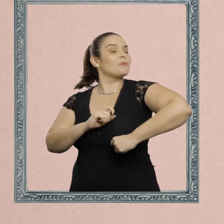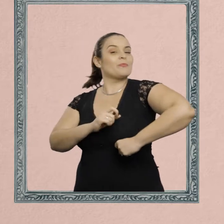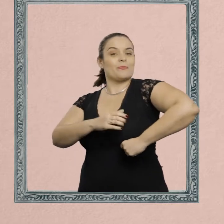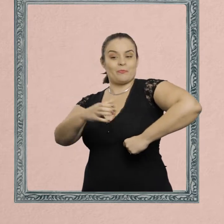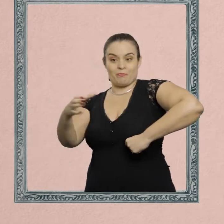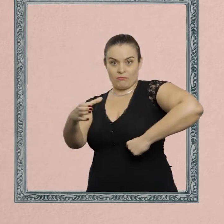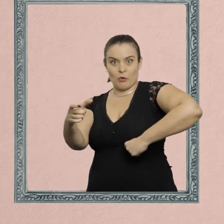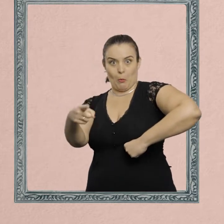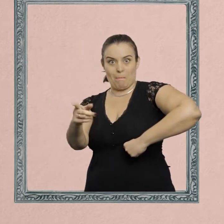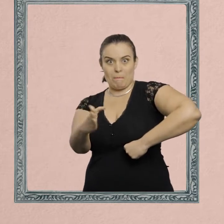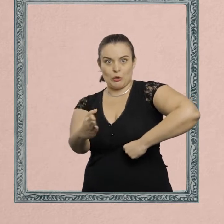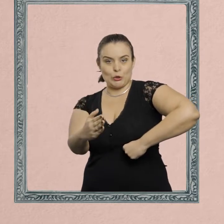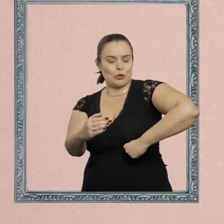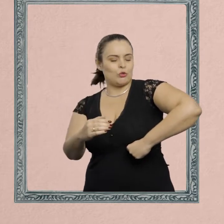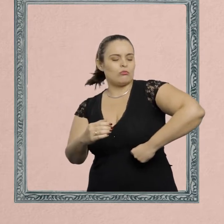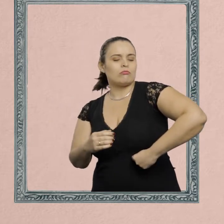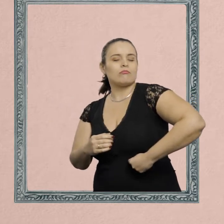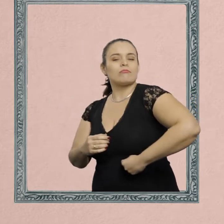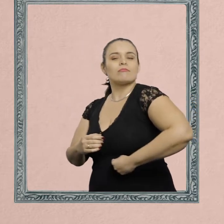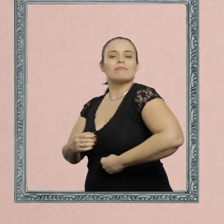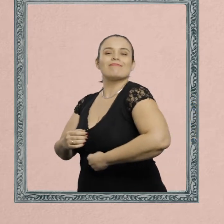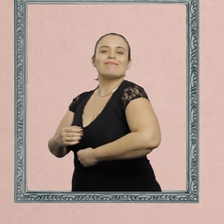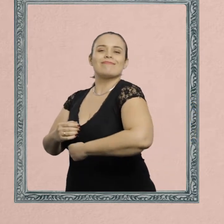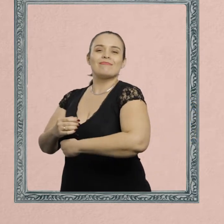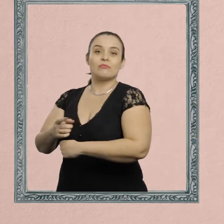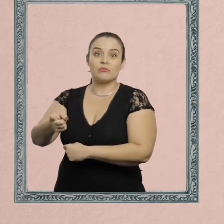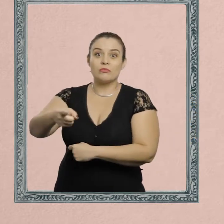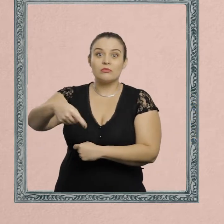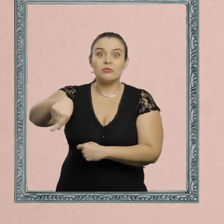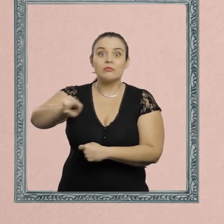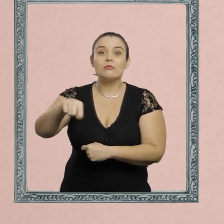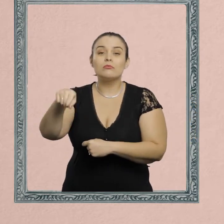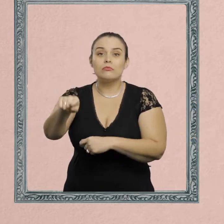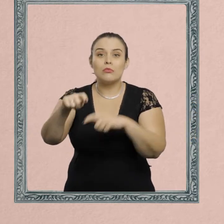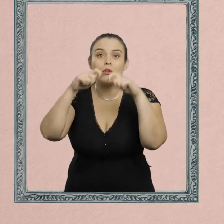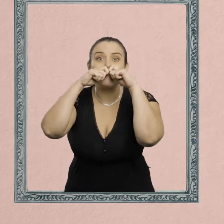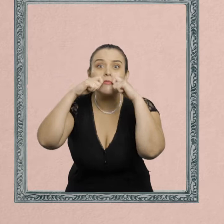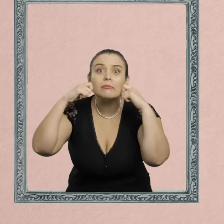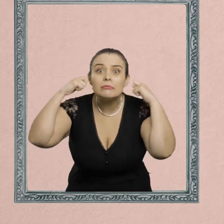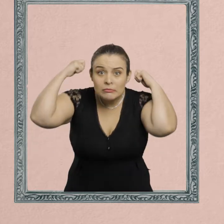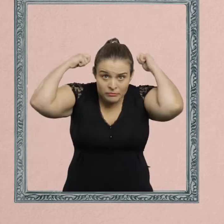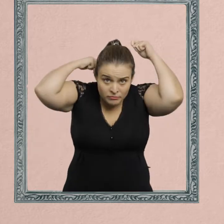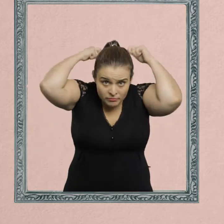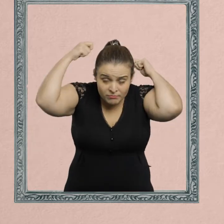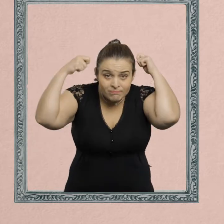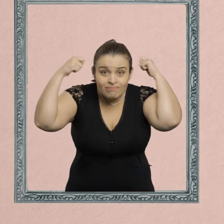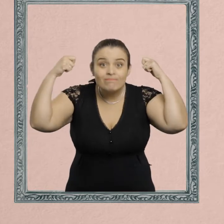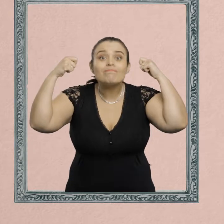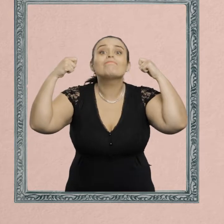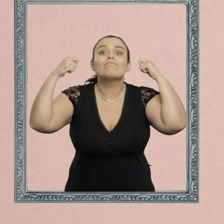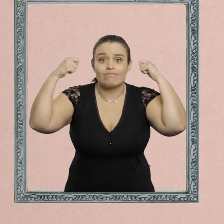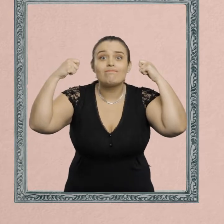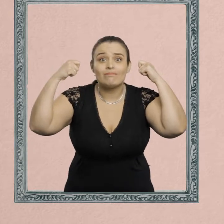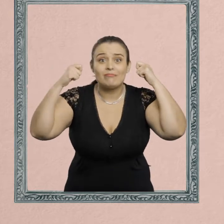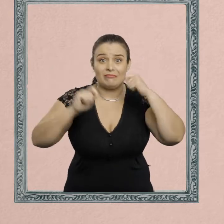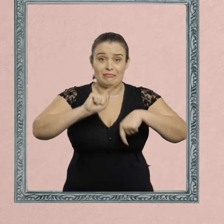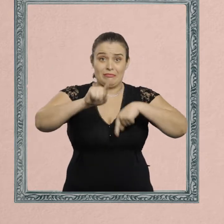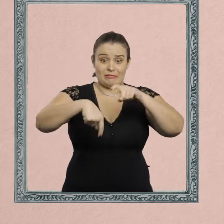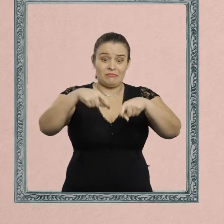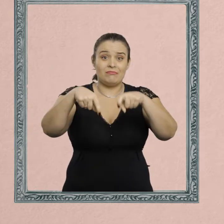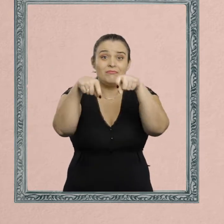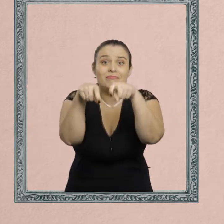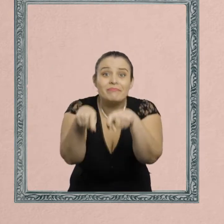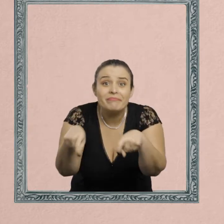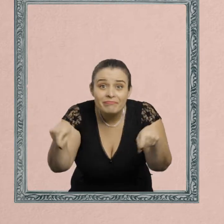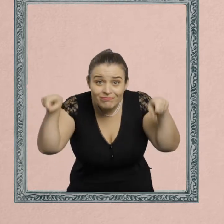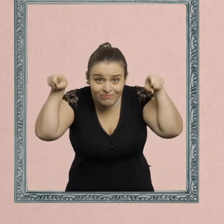levou a menina para perto dos outros meninos. Todos estavam com a boca amarrada. Os piratas amarraram